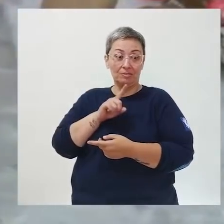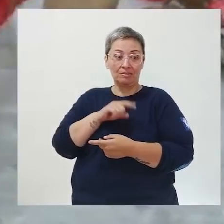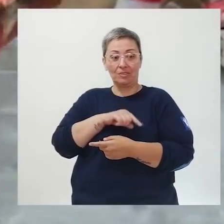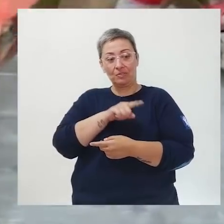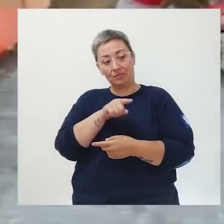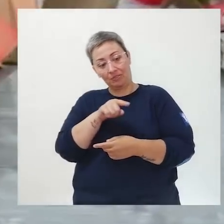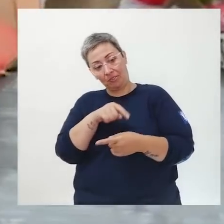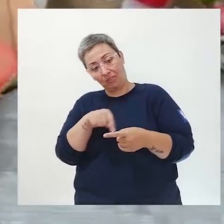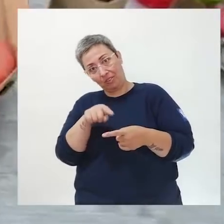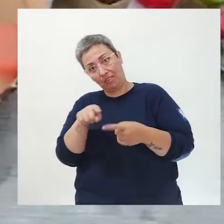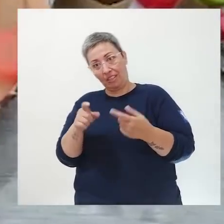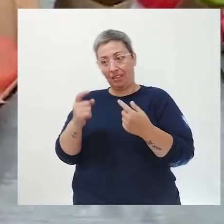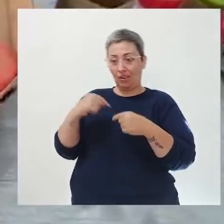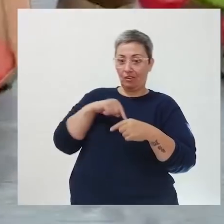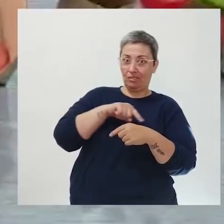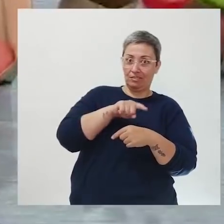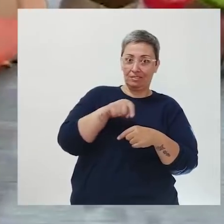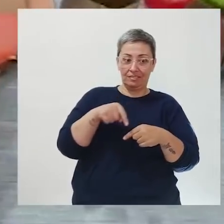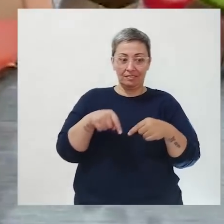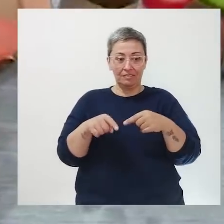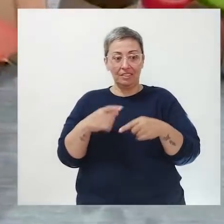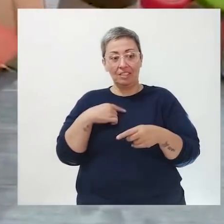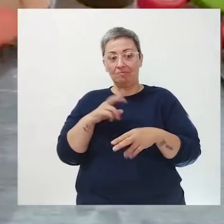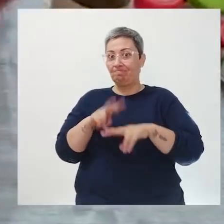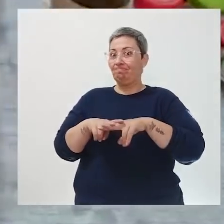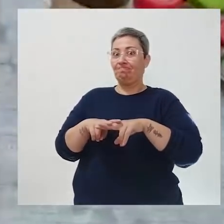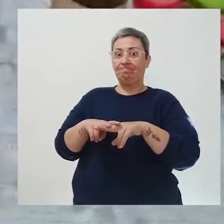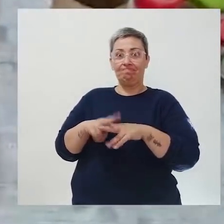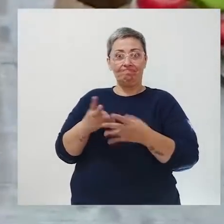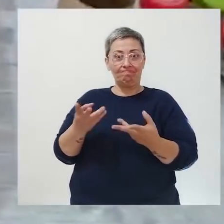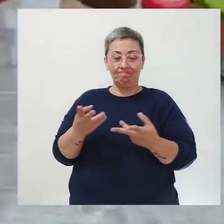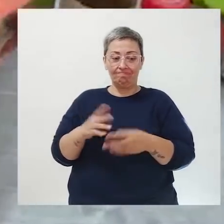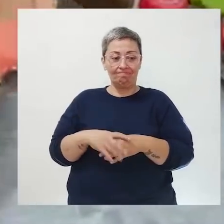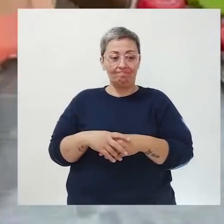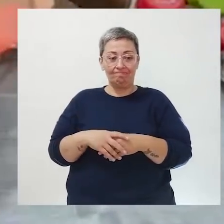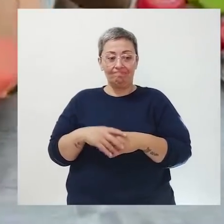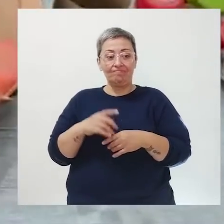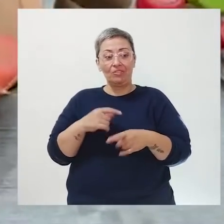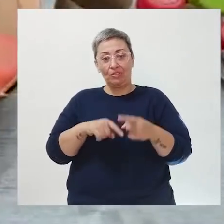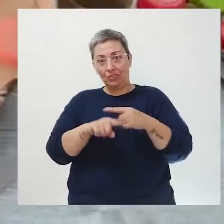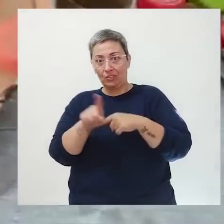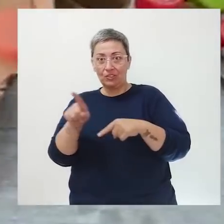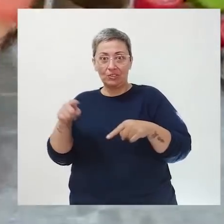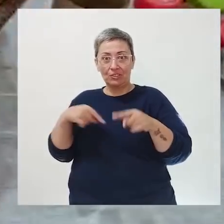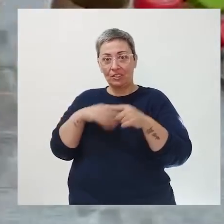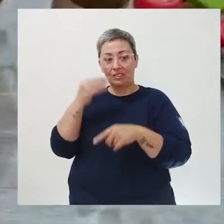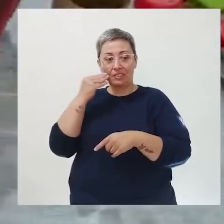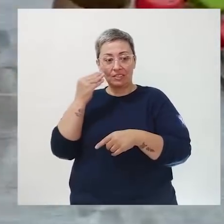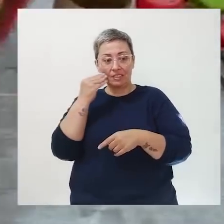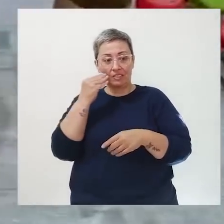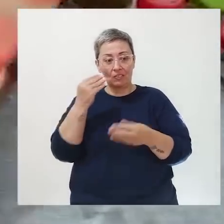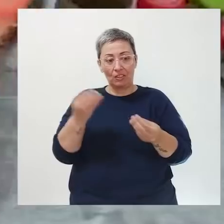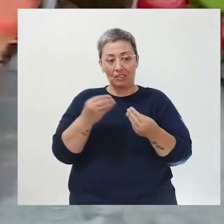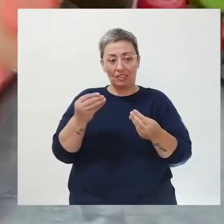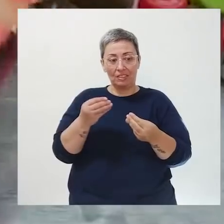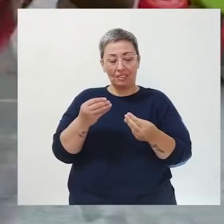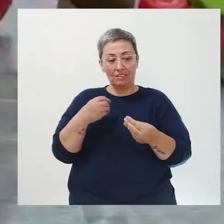pra chegada, daí eu tenho que ir tentando, ó, aqui também tá presa, então vou